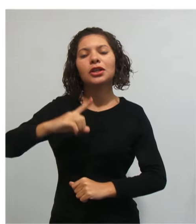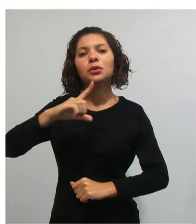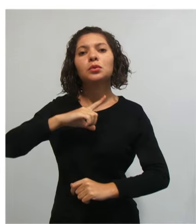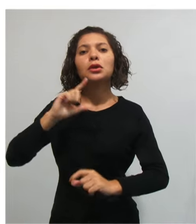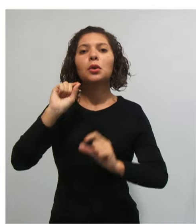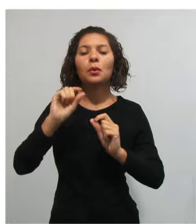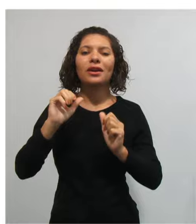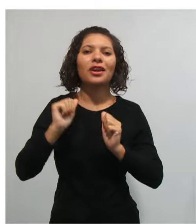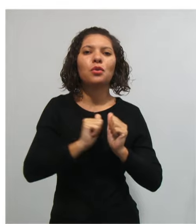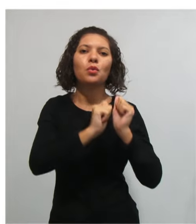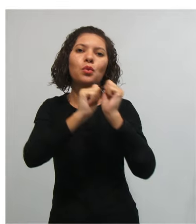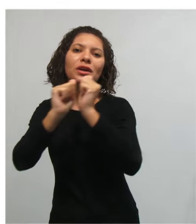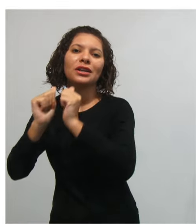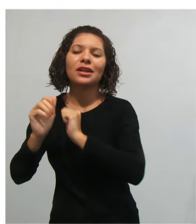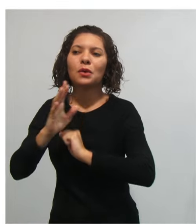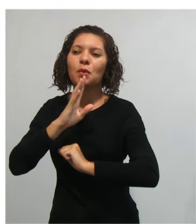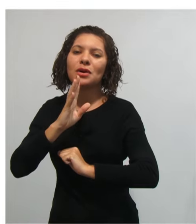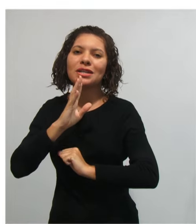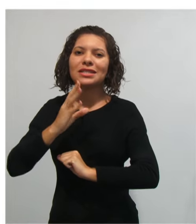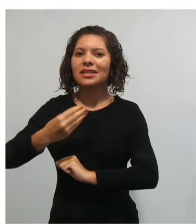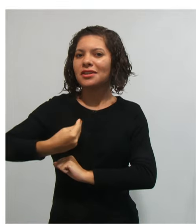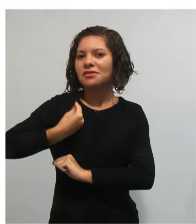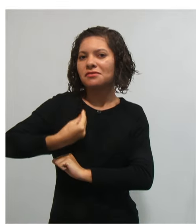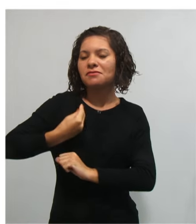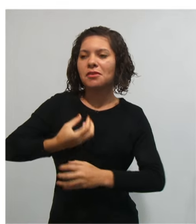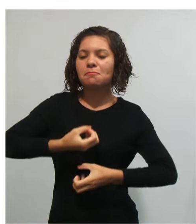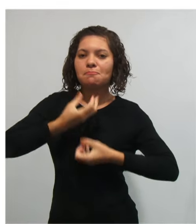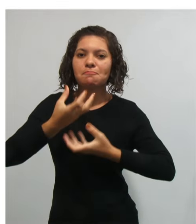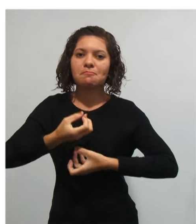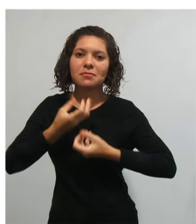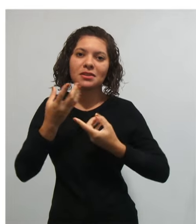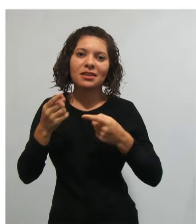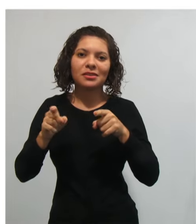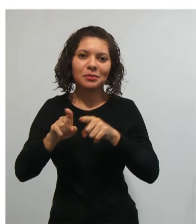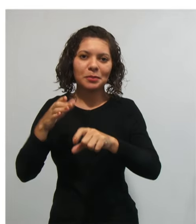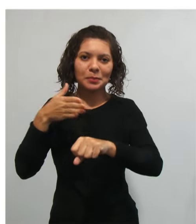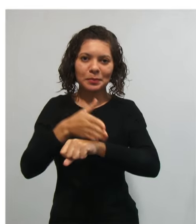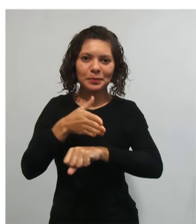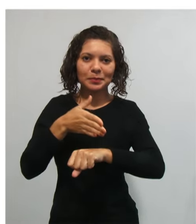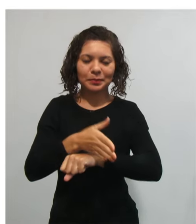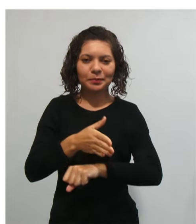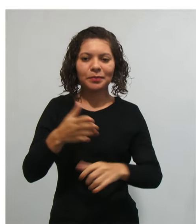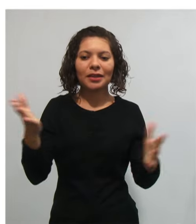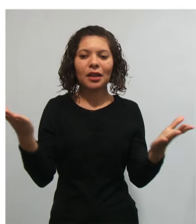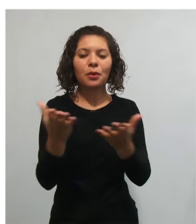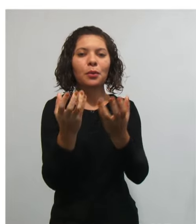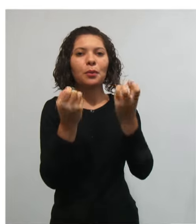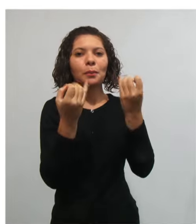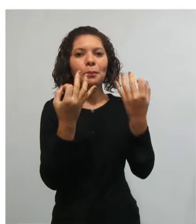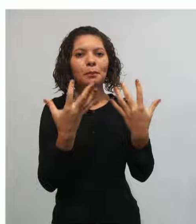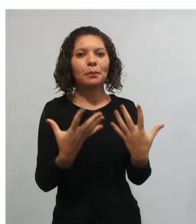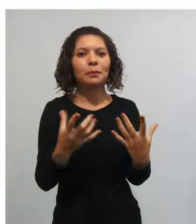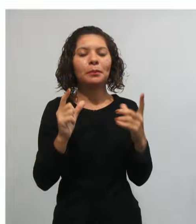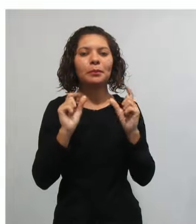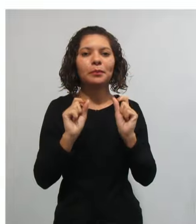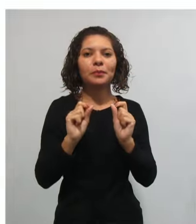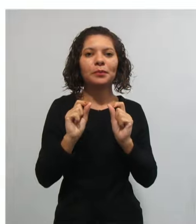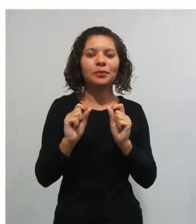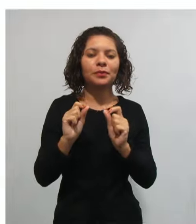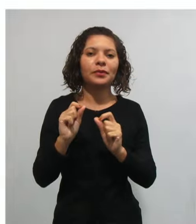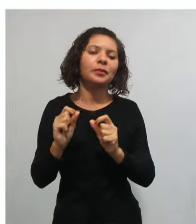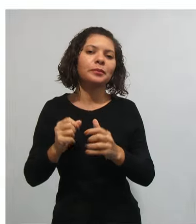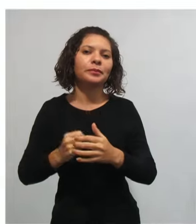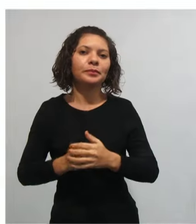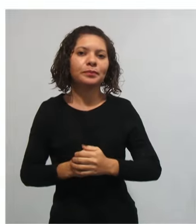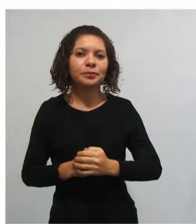explorar conviver conhecer-se expressar E participar E aí falando